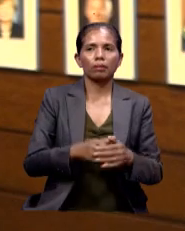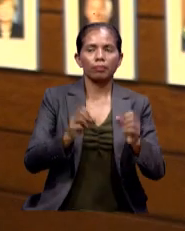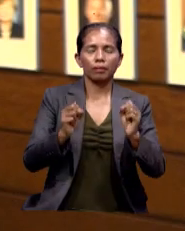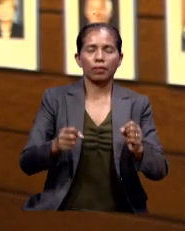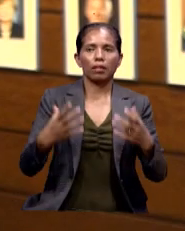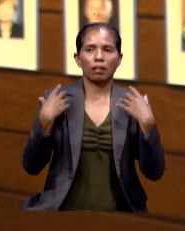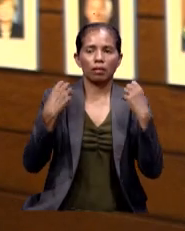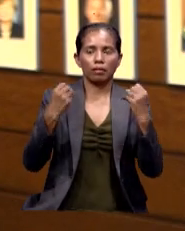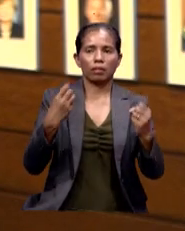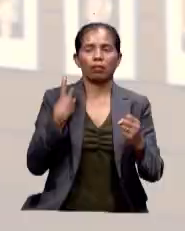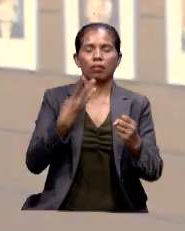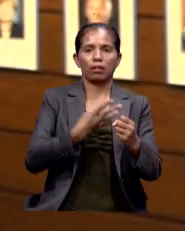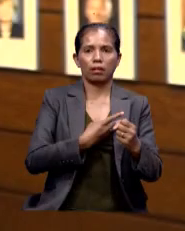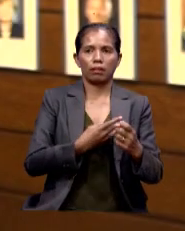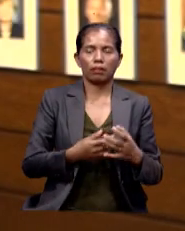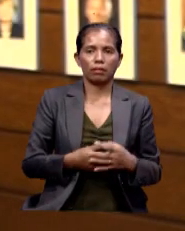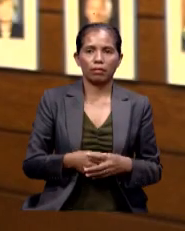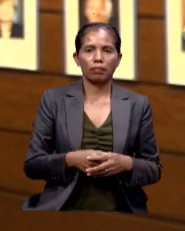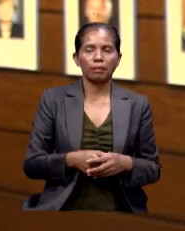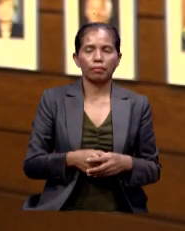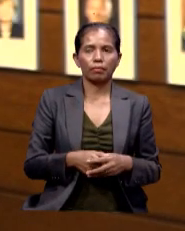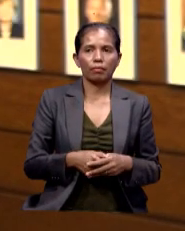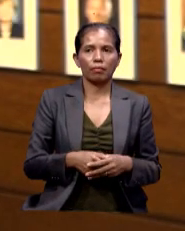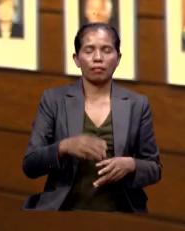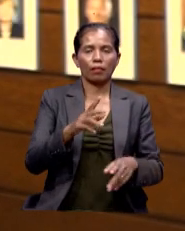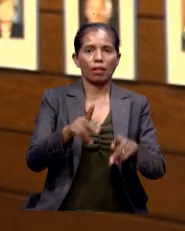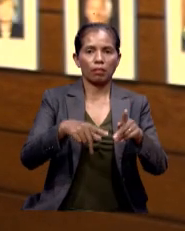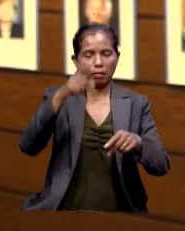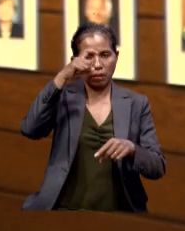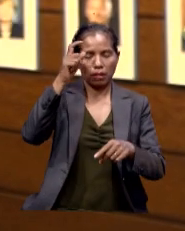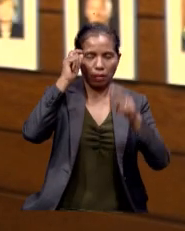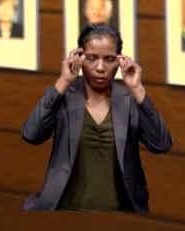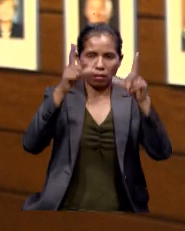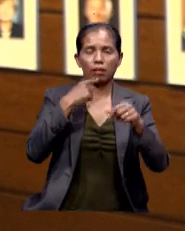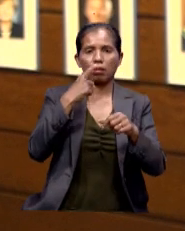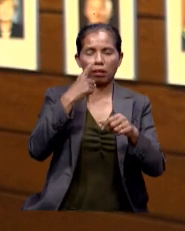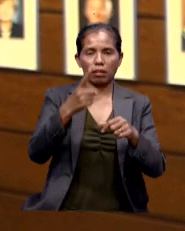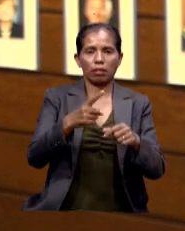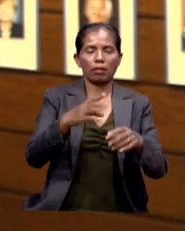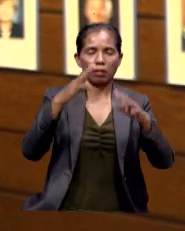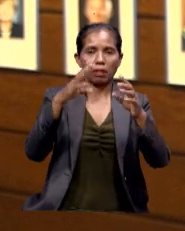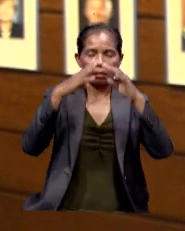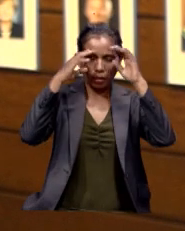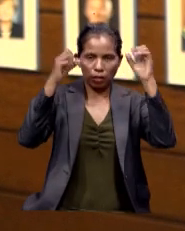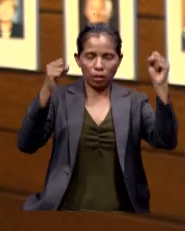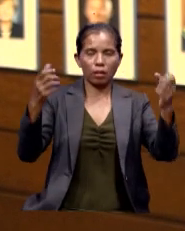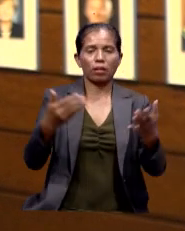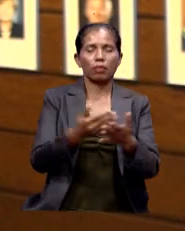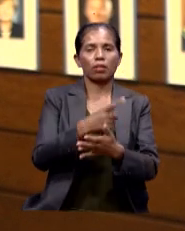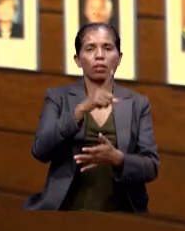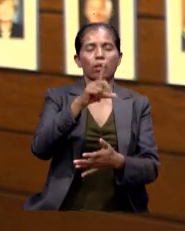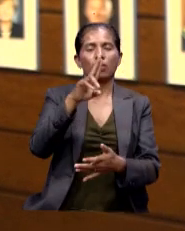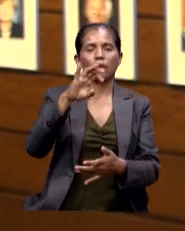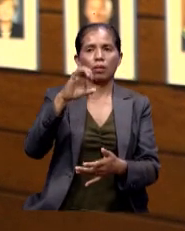itania alimentação. No né, diplomata Timor-Leste a Brasil né actuar, o presidente Fong Luiz Inácio Lula da Silva